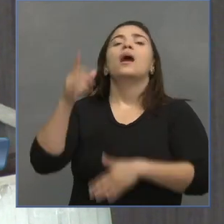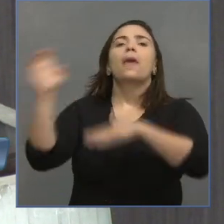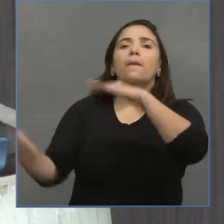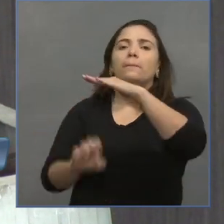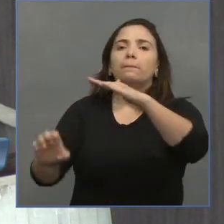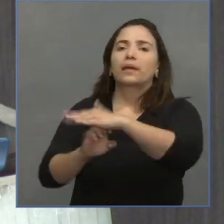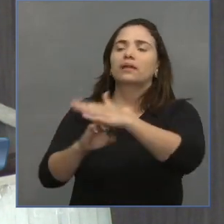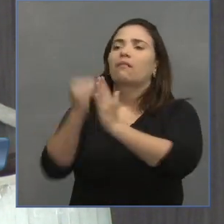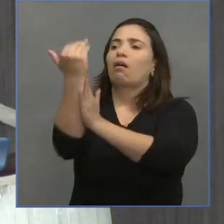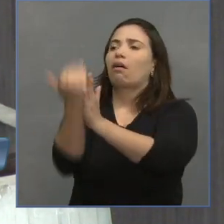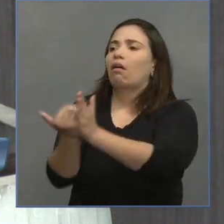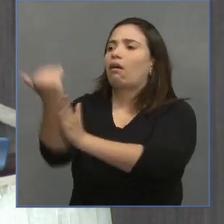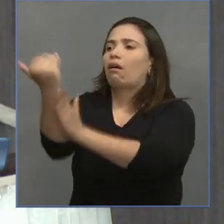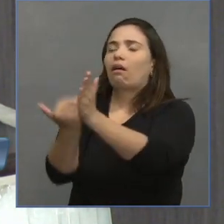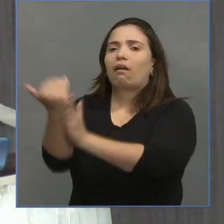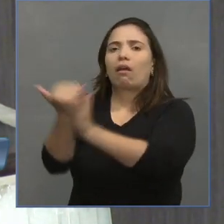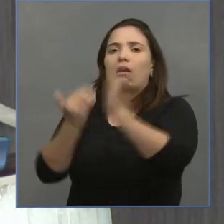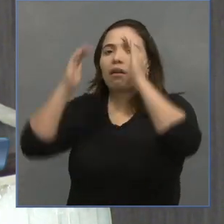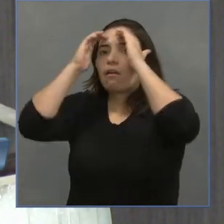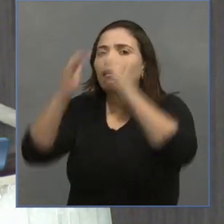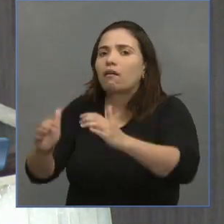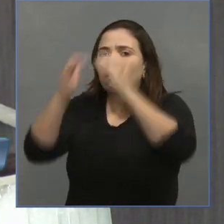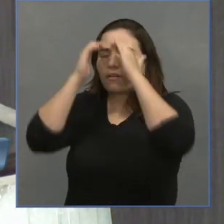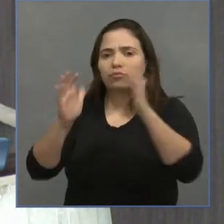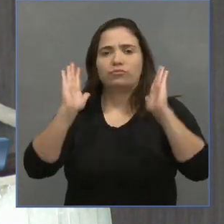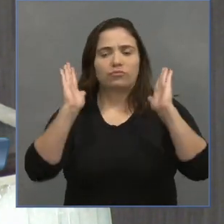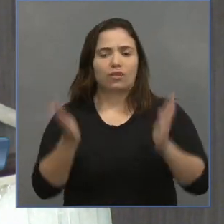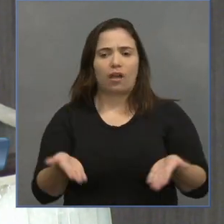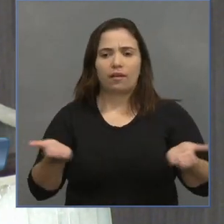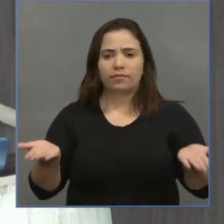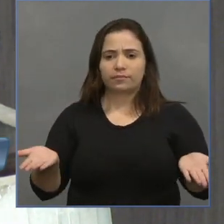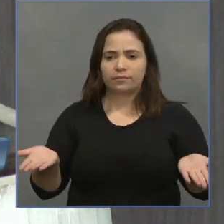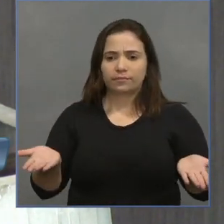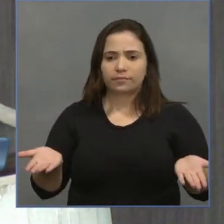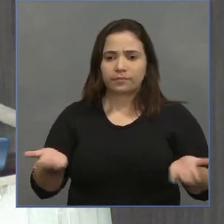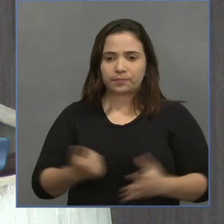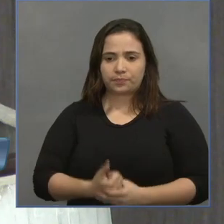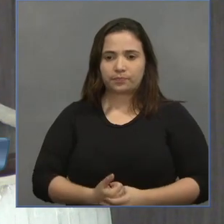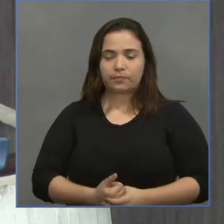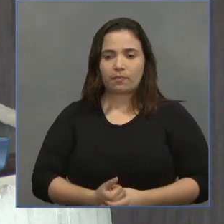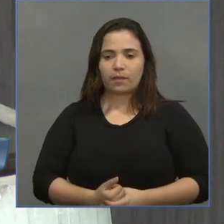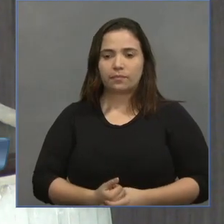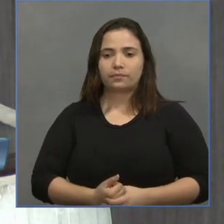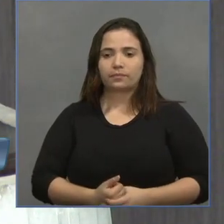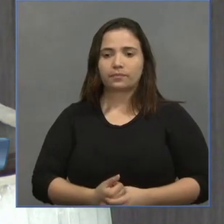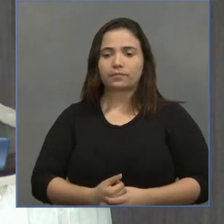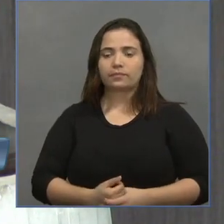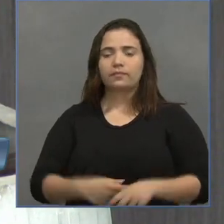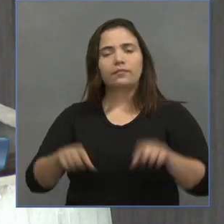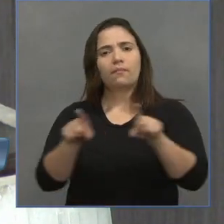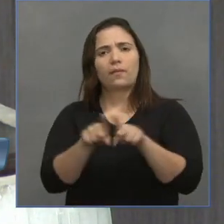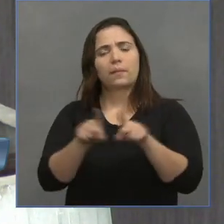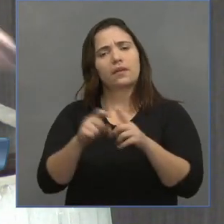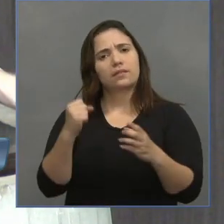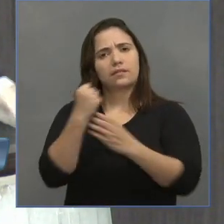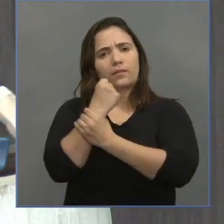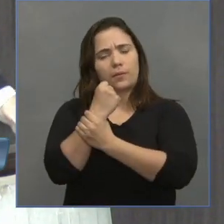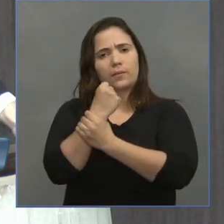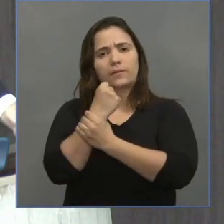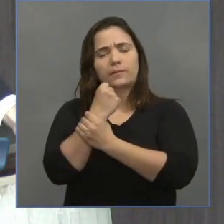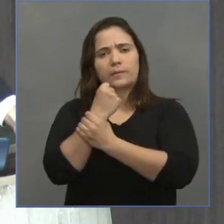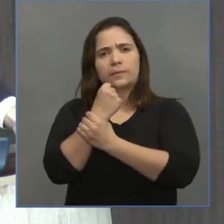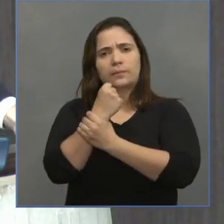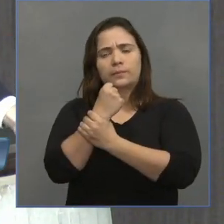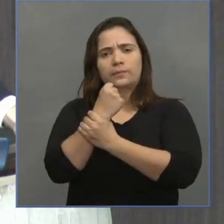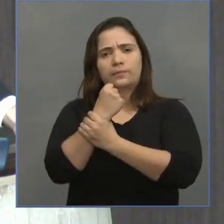tarifários, como já foram dados, vários abatimentos tarifários, e garantindo segurança hídrica para grandes